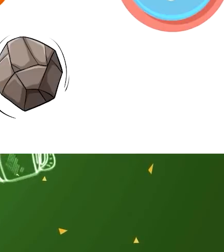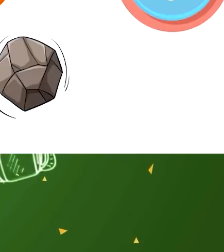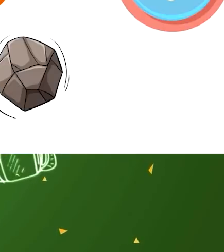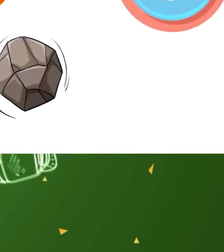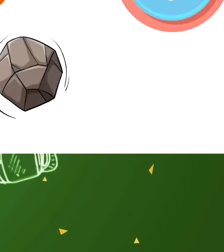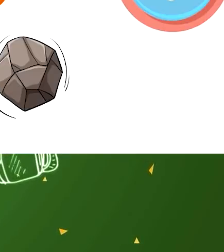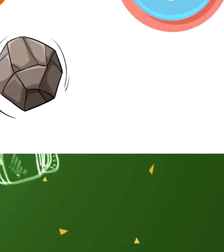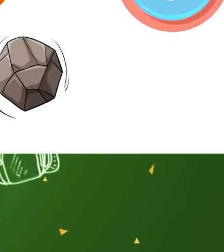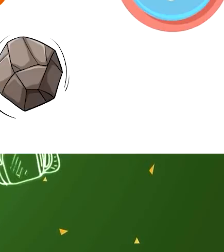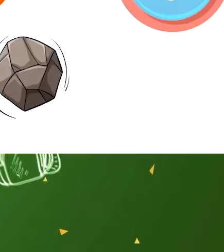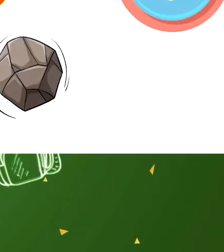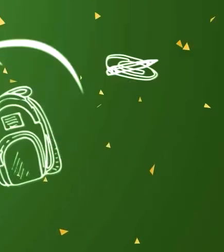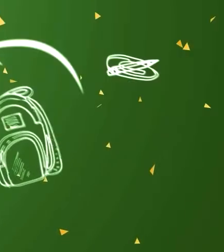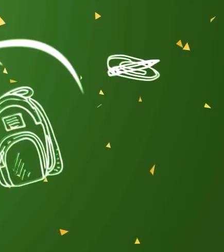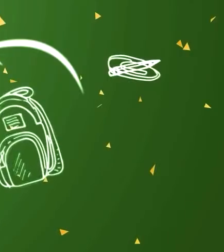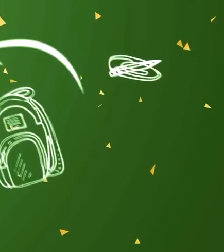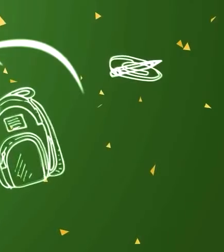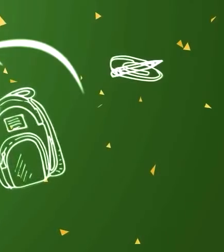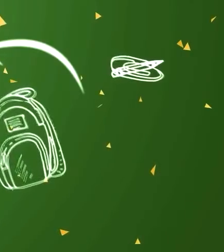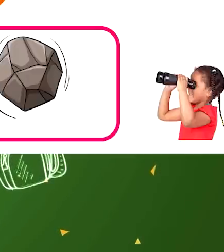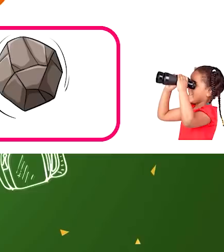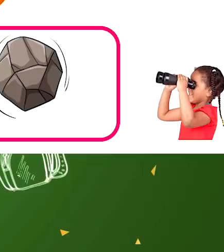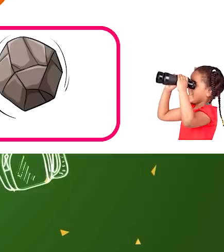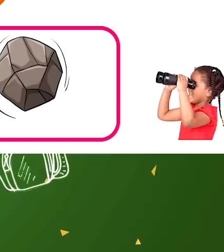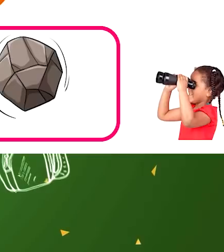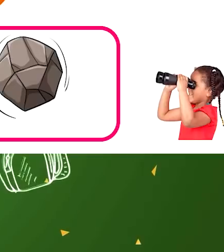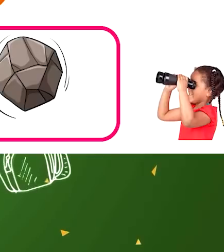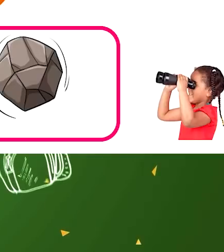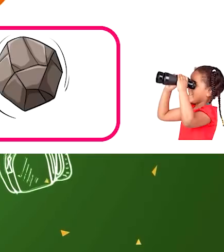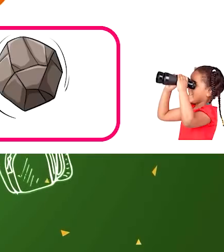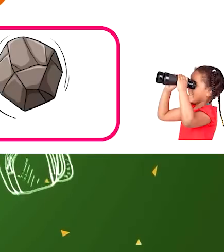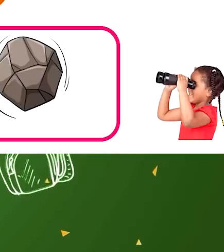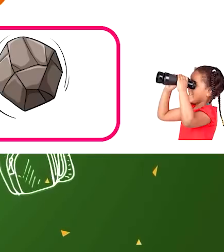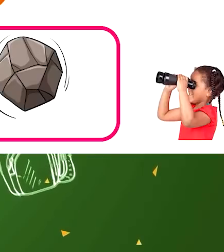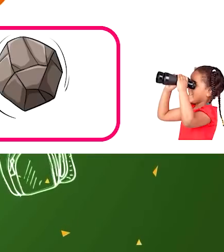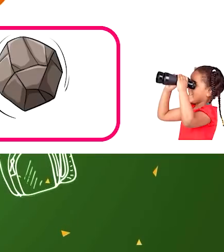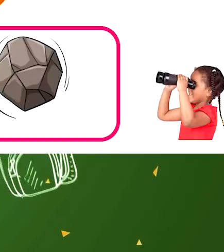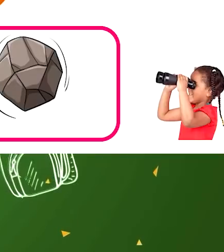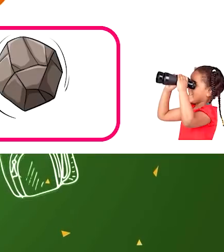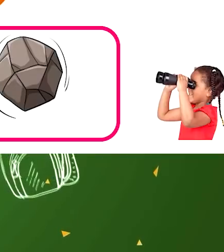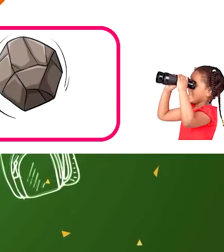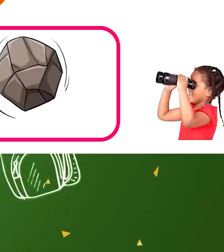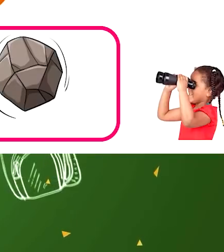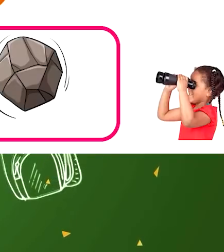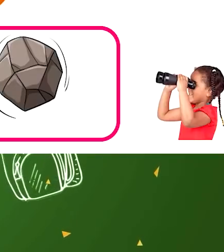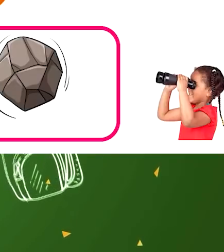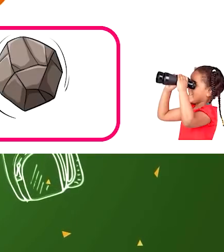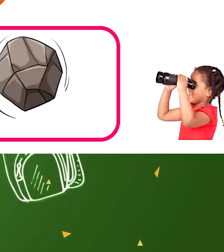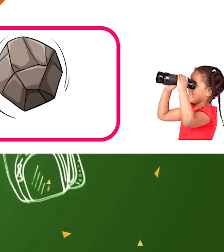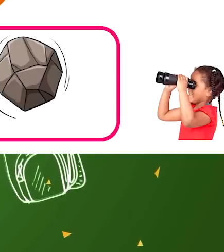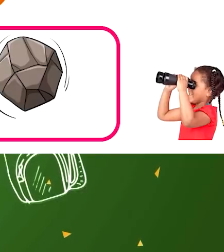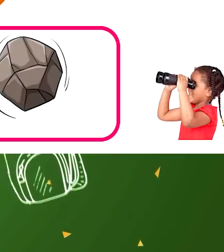As respostas certas são a A e a C. A, madeira.